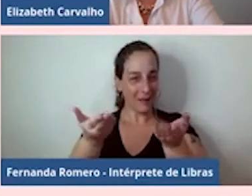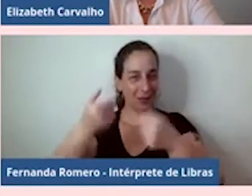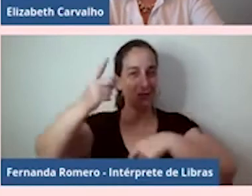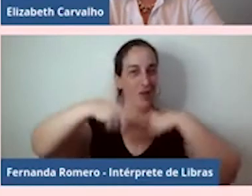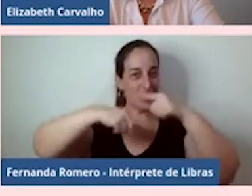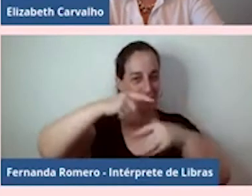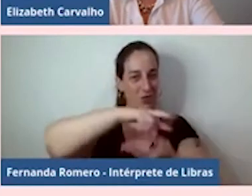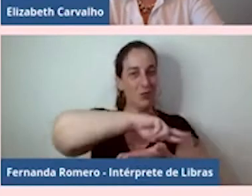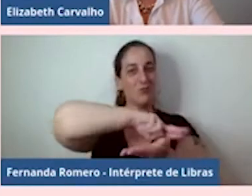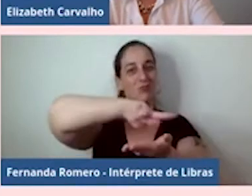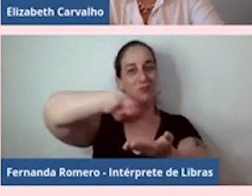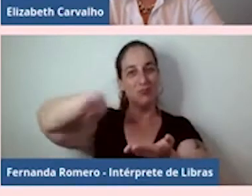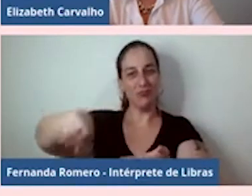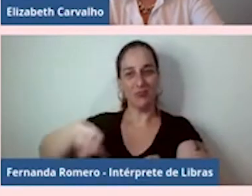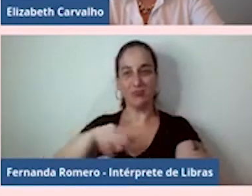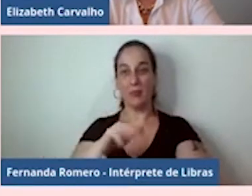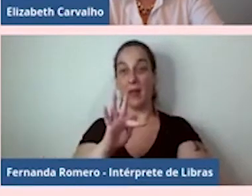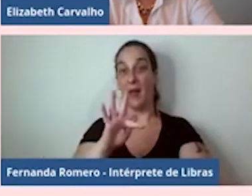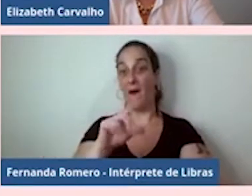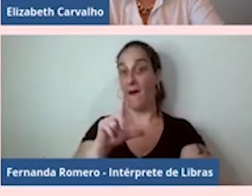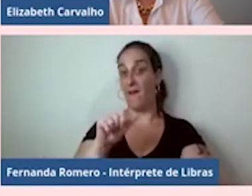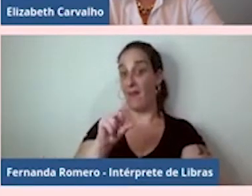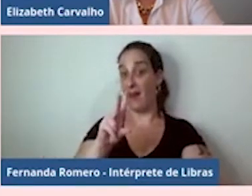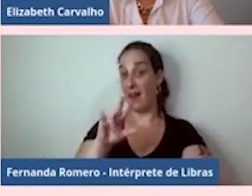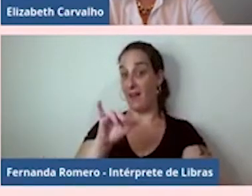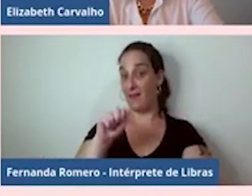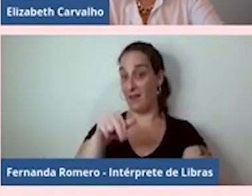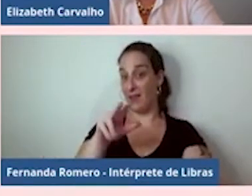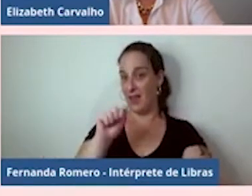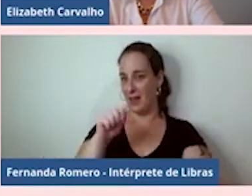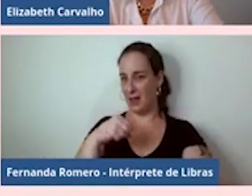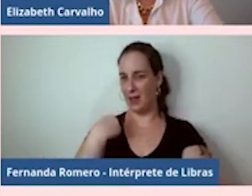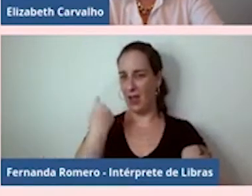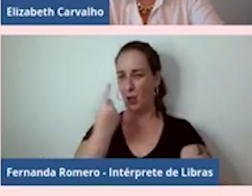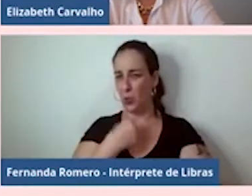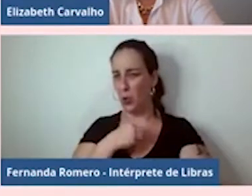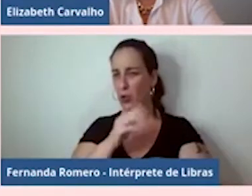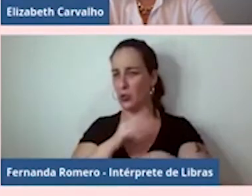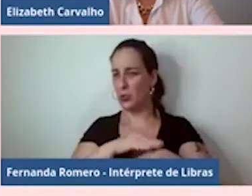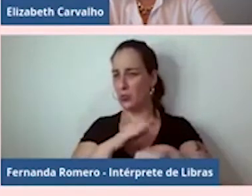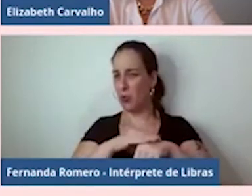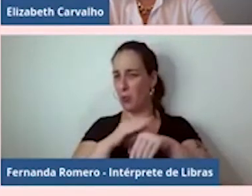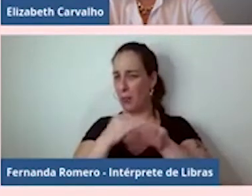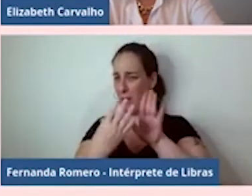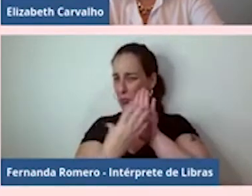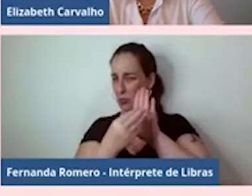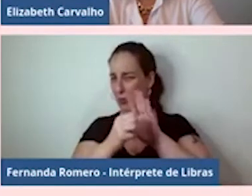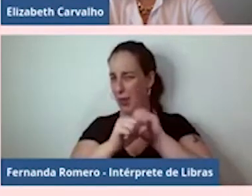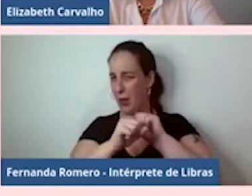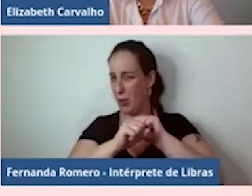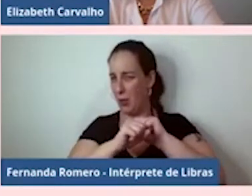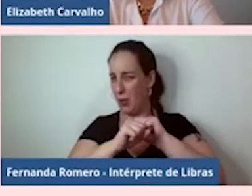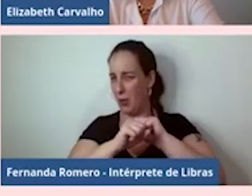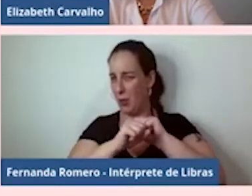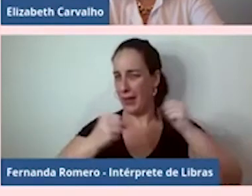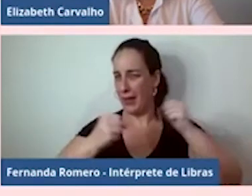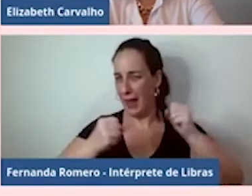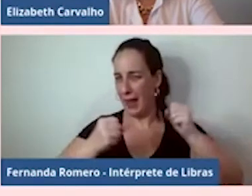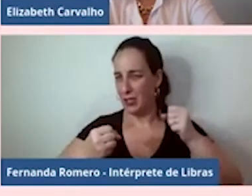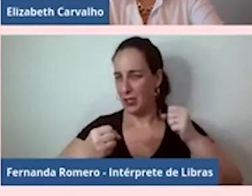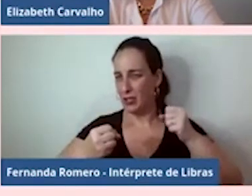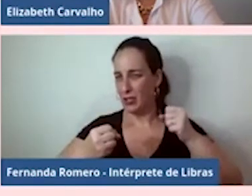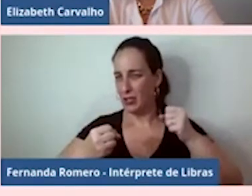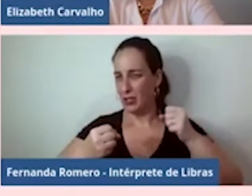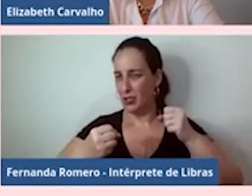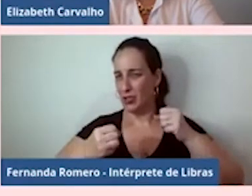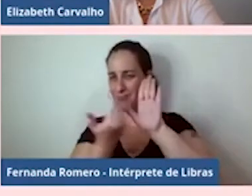somos. A Flaviana Andrade, estamos em um momento de quebra de paradigmas, de desconstrução de verdades que